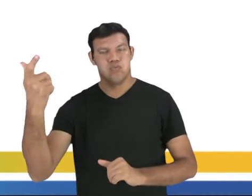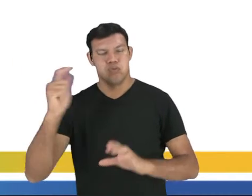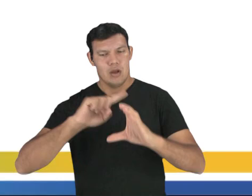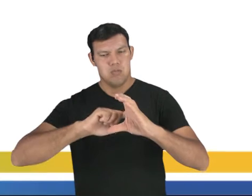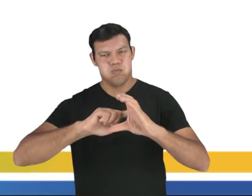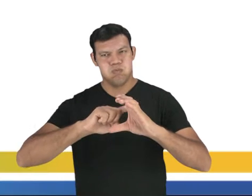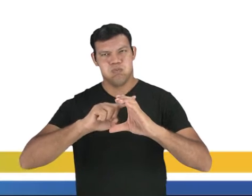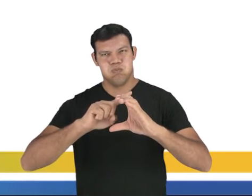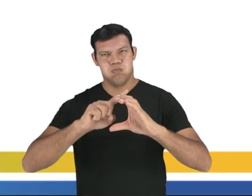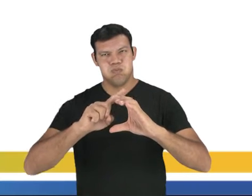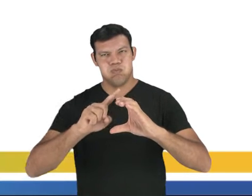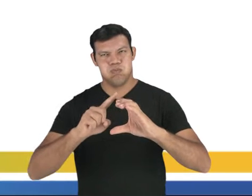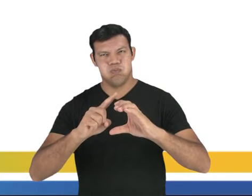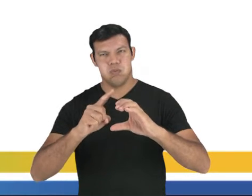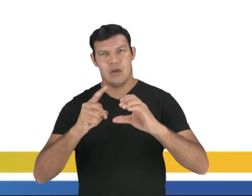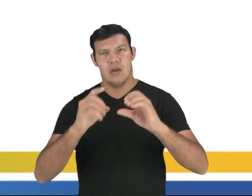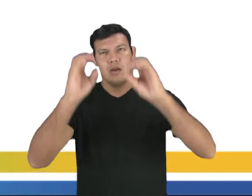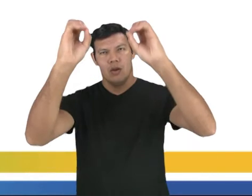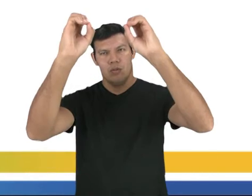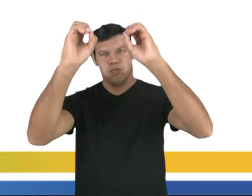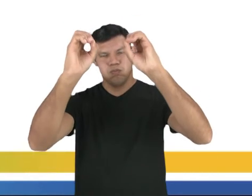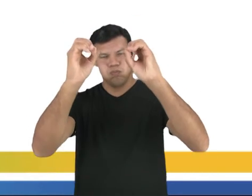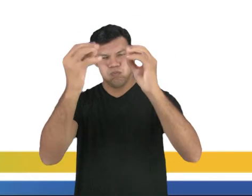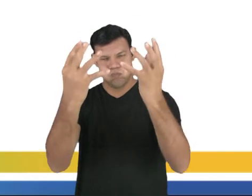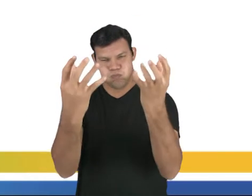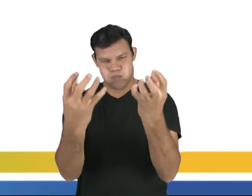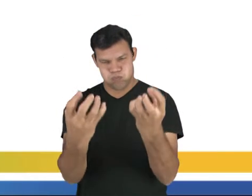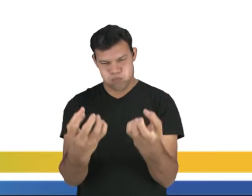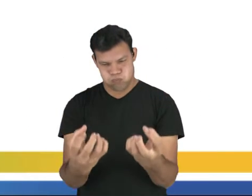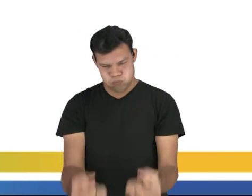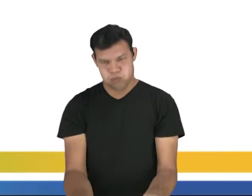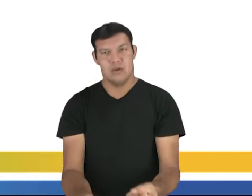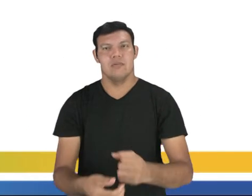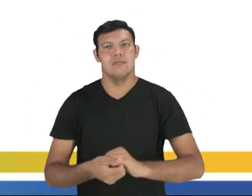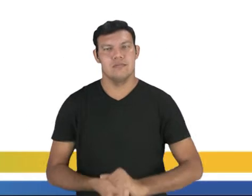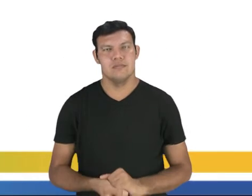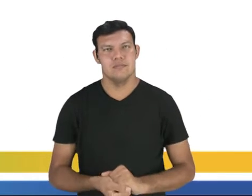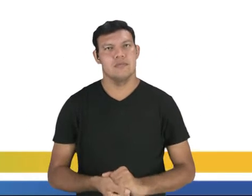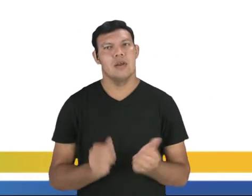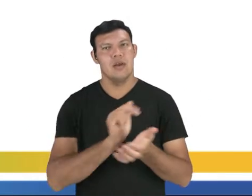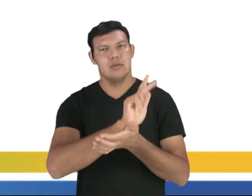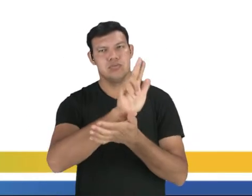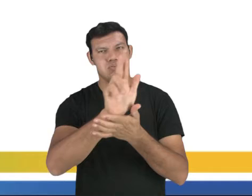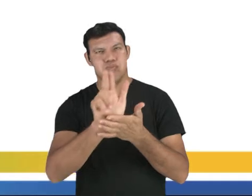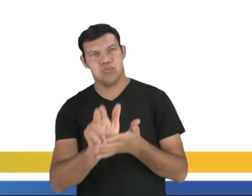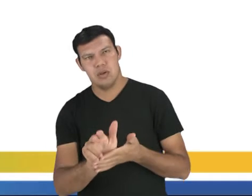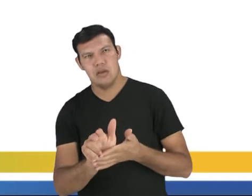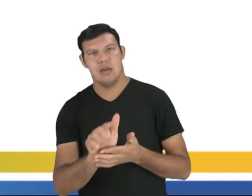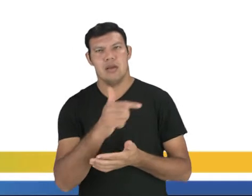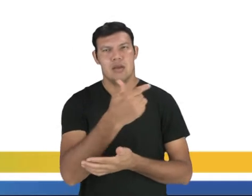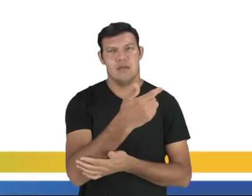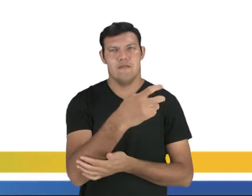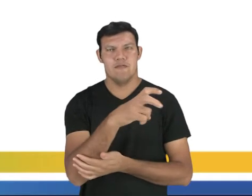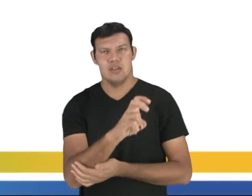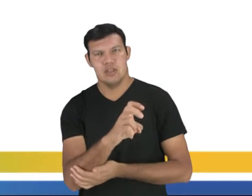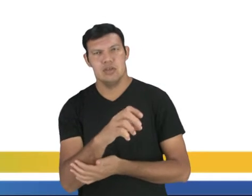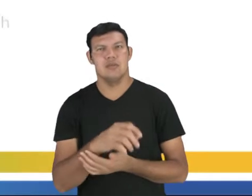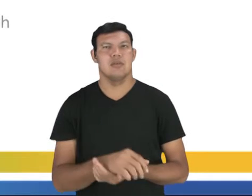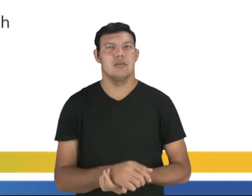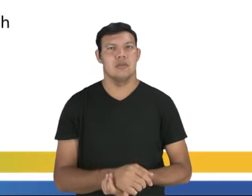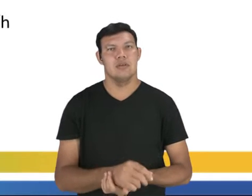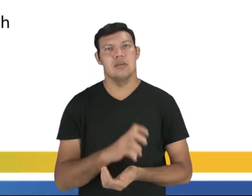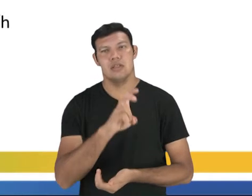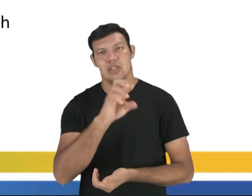com que eles são atraídos para o centro da Terra. E aí vai variando de 25 em 25, né? Então